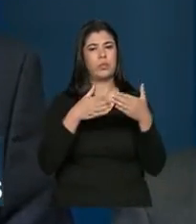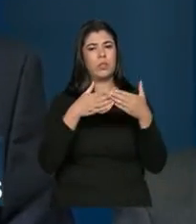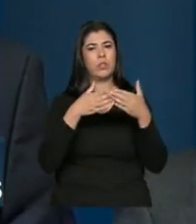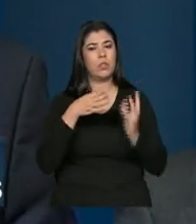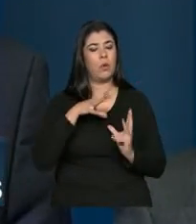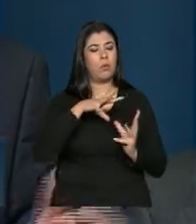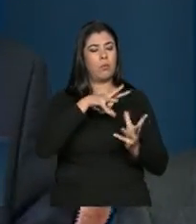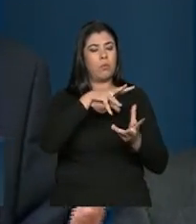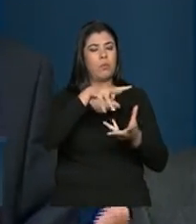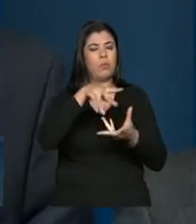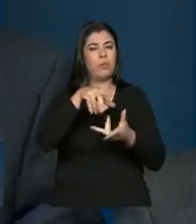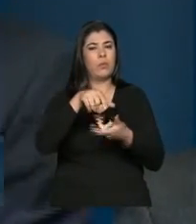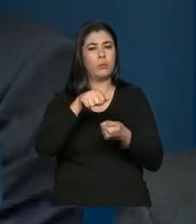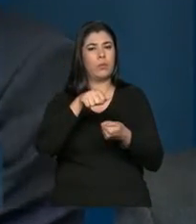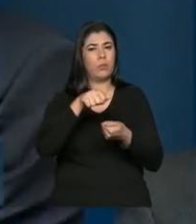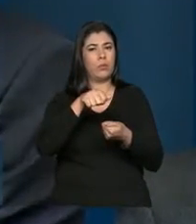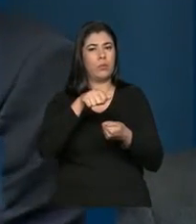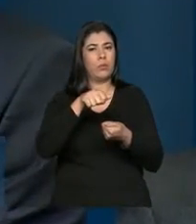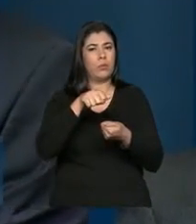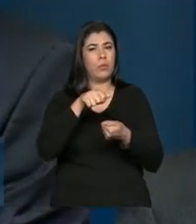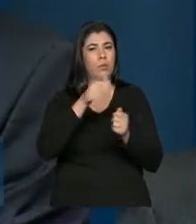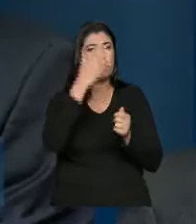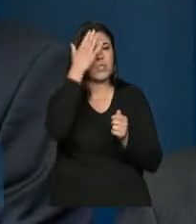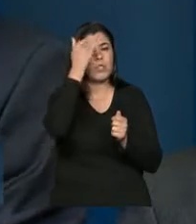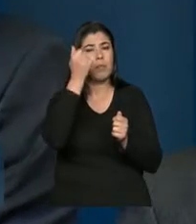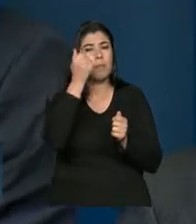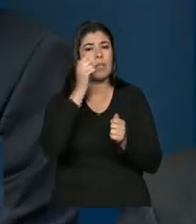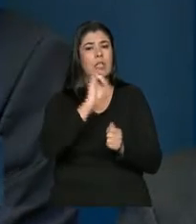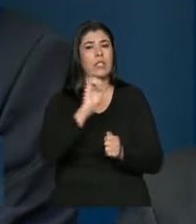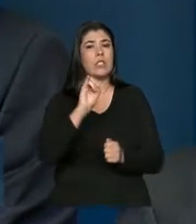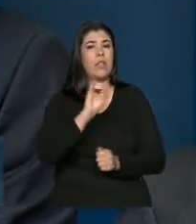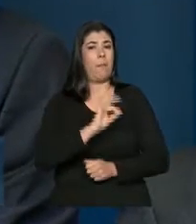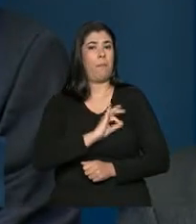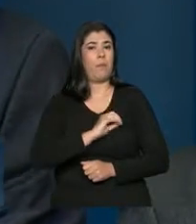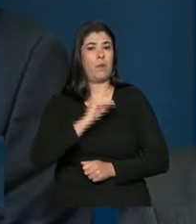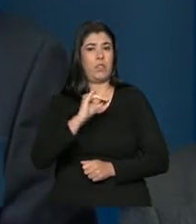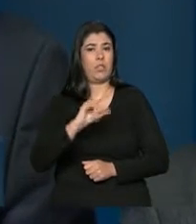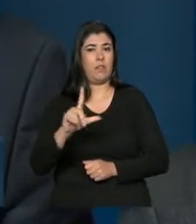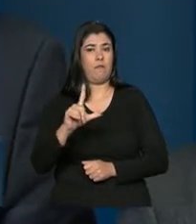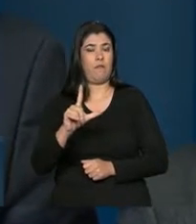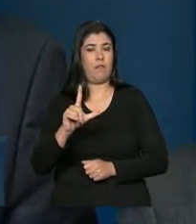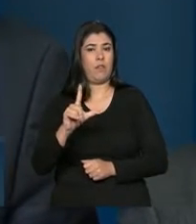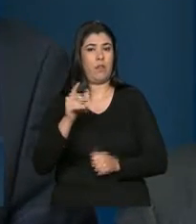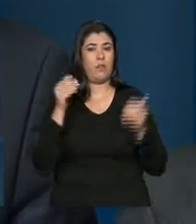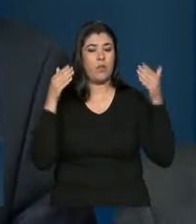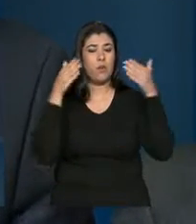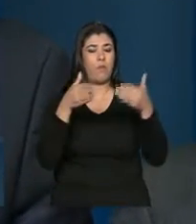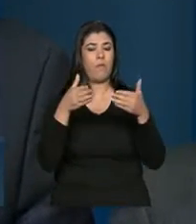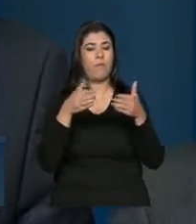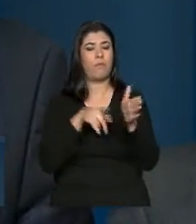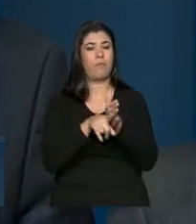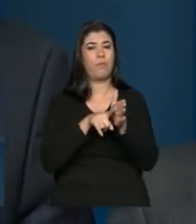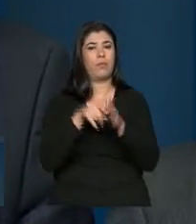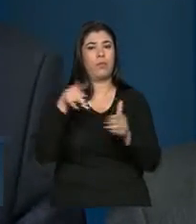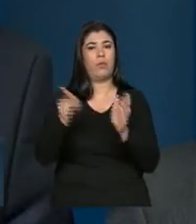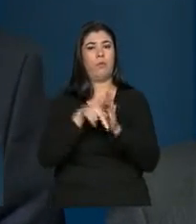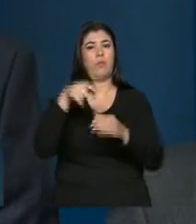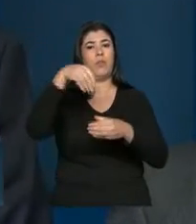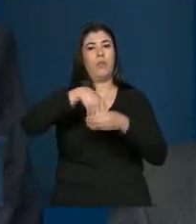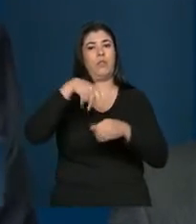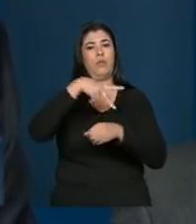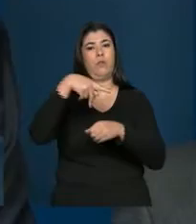internacional de pessoas. As polícias civis se voltam mais para dentro do país. Não há uma conclusão,